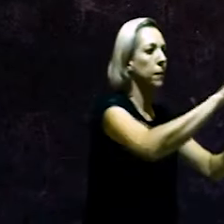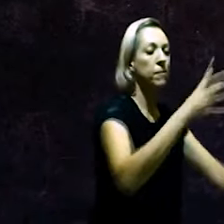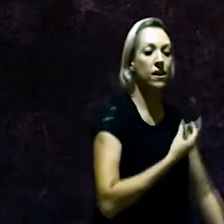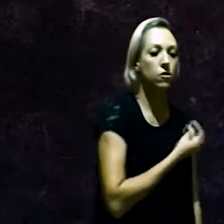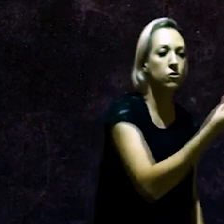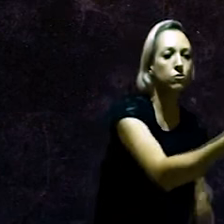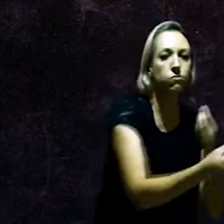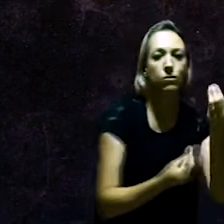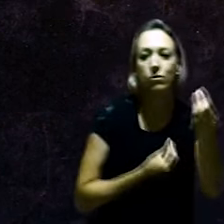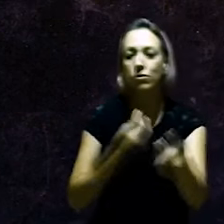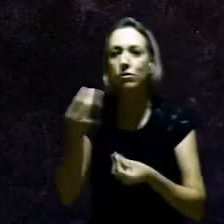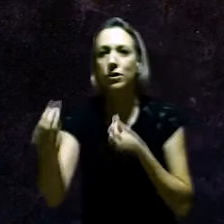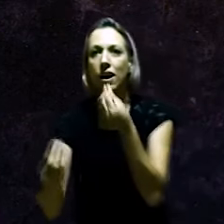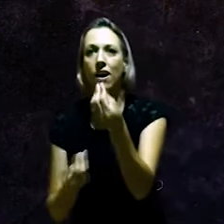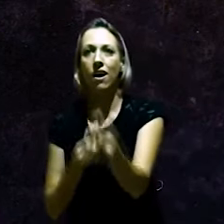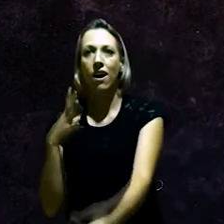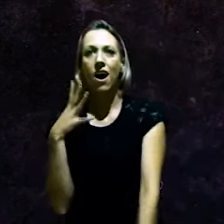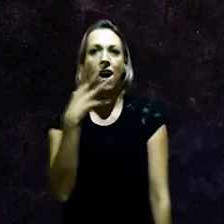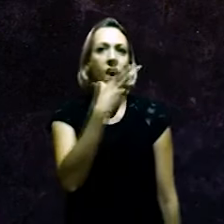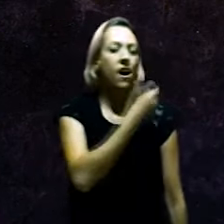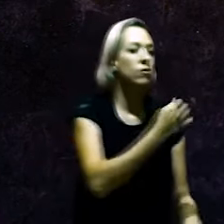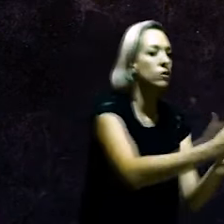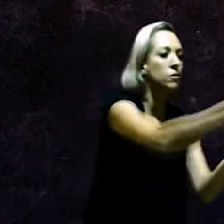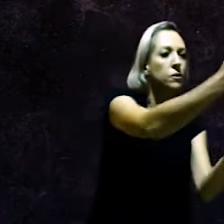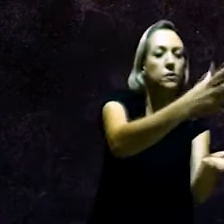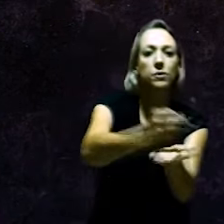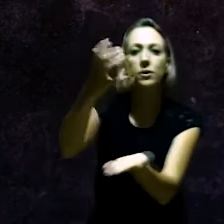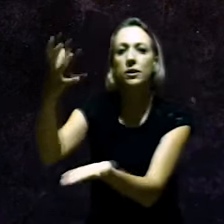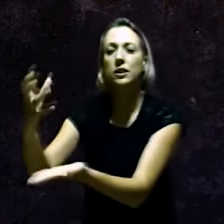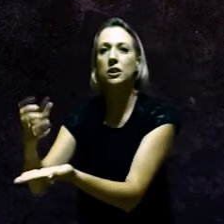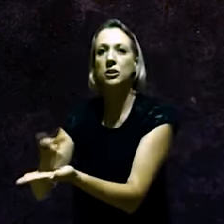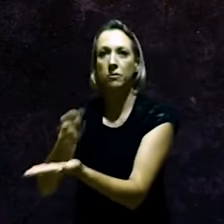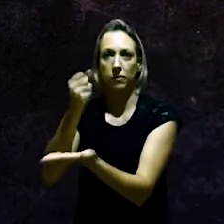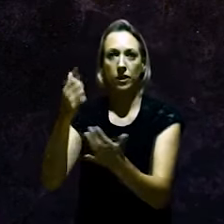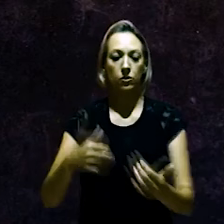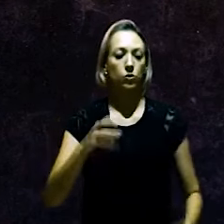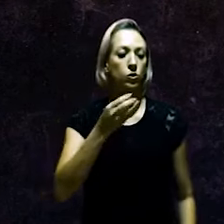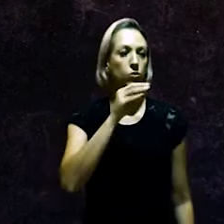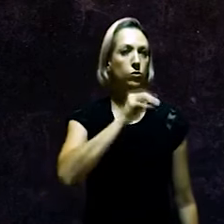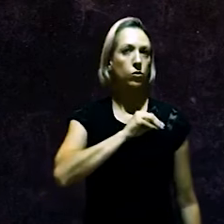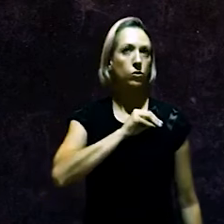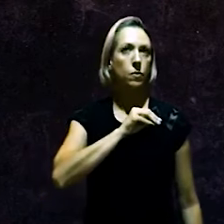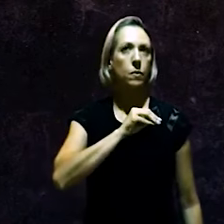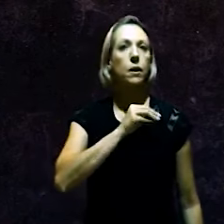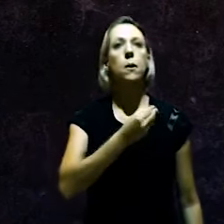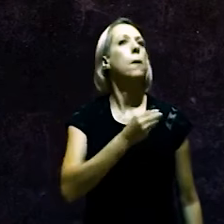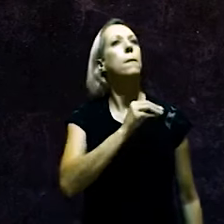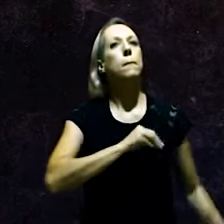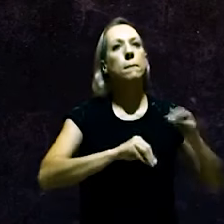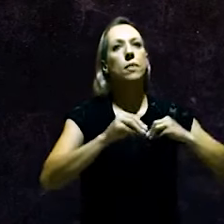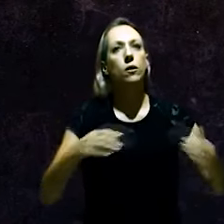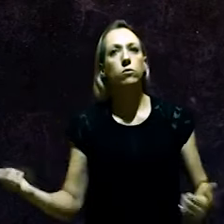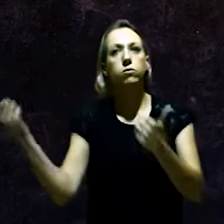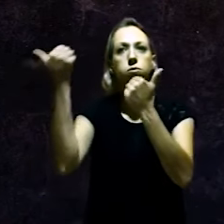Cristo, perdoando todos os nossos pecados, cancelando o escrito de dívida que era contra nós e que constava